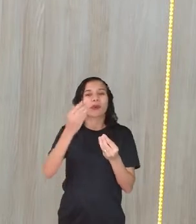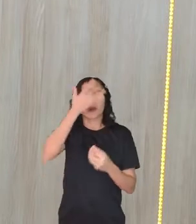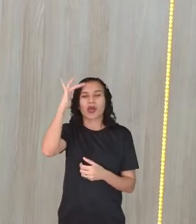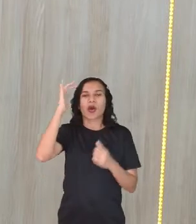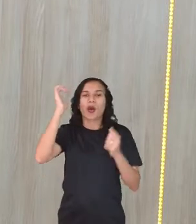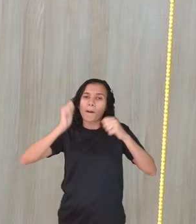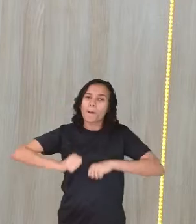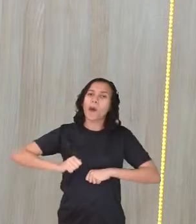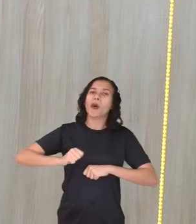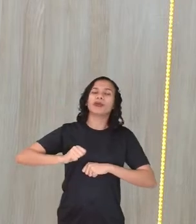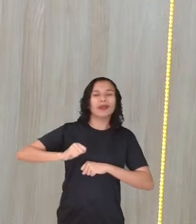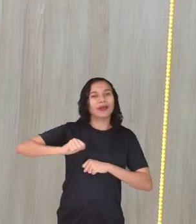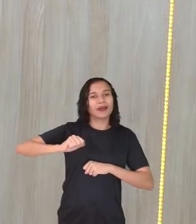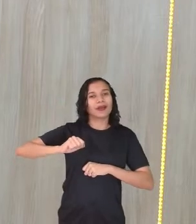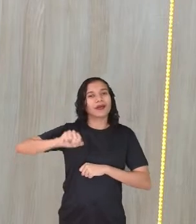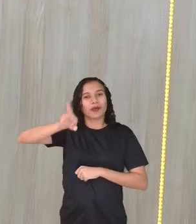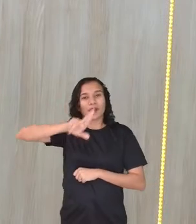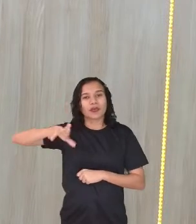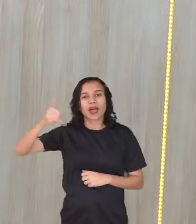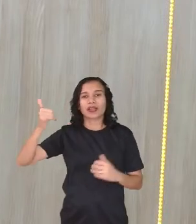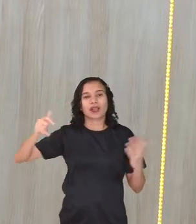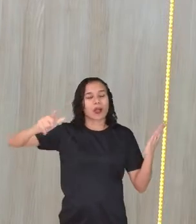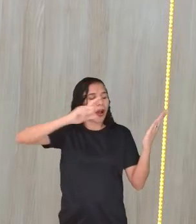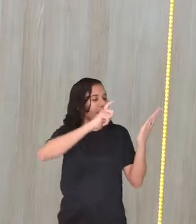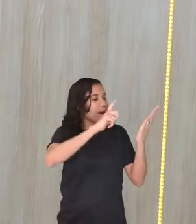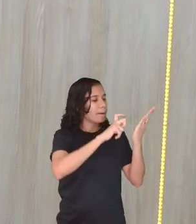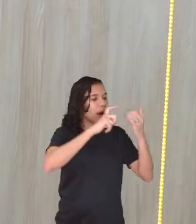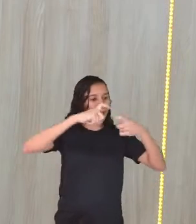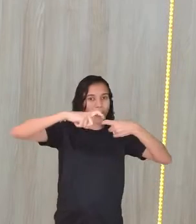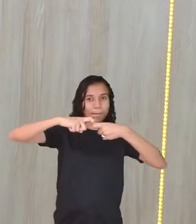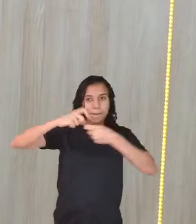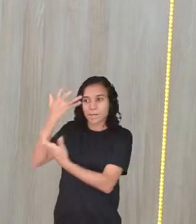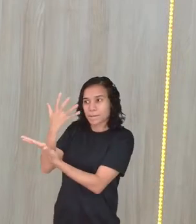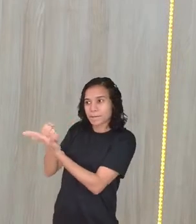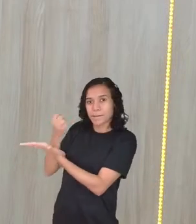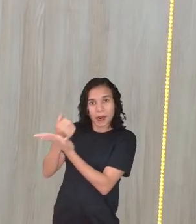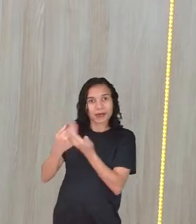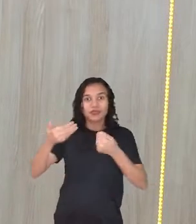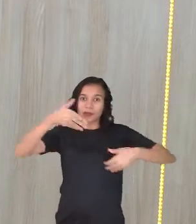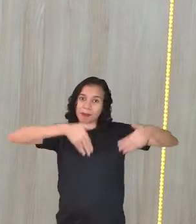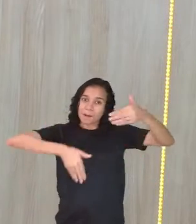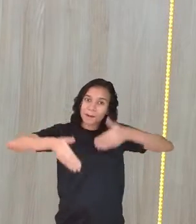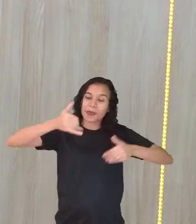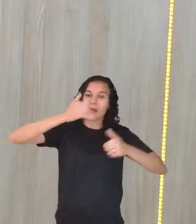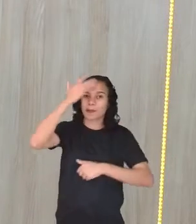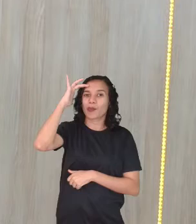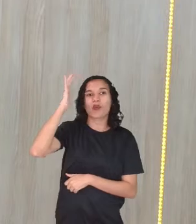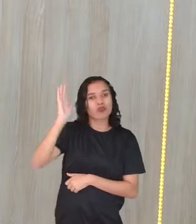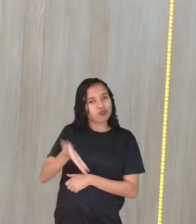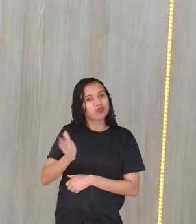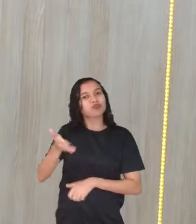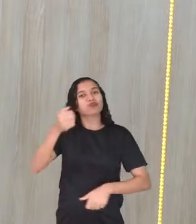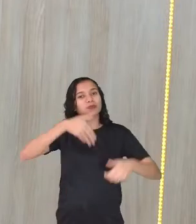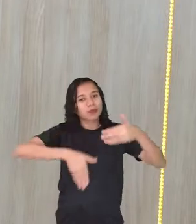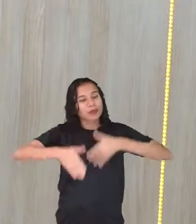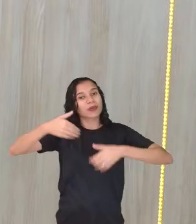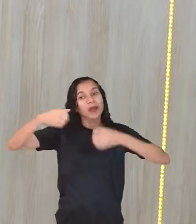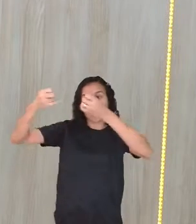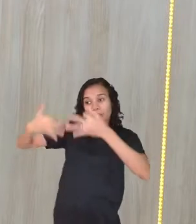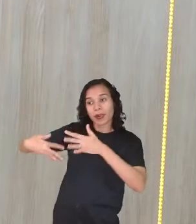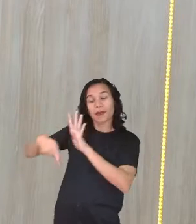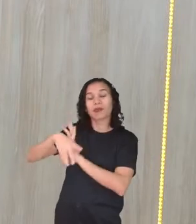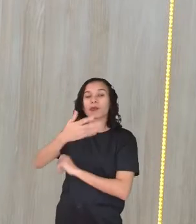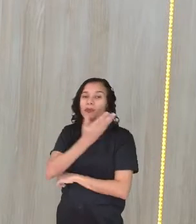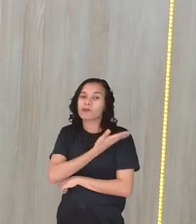vocês vão poder, né, baixar o aplicativo e participar, gente. Para quem já está participando, explica para os